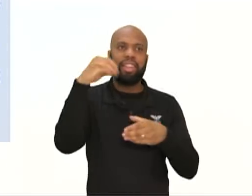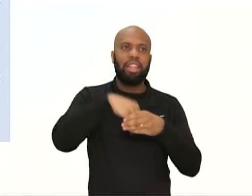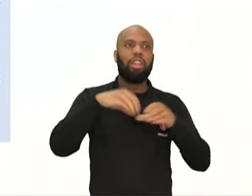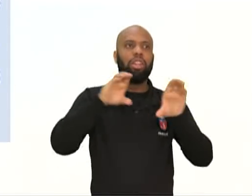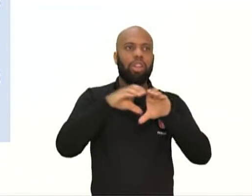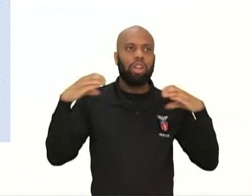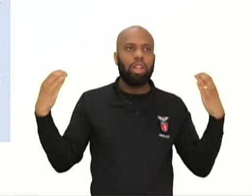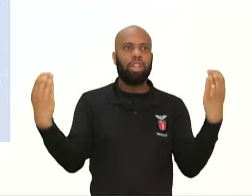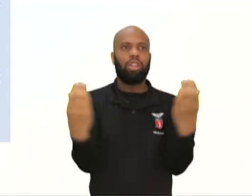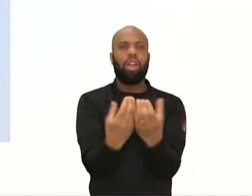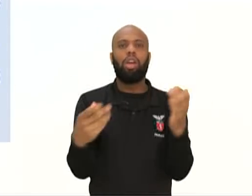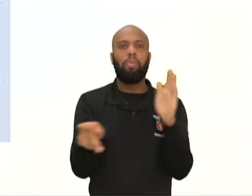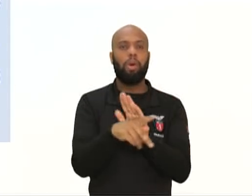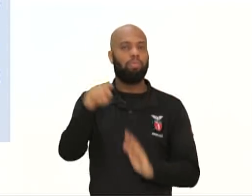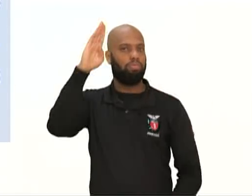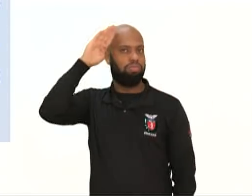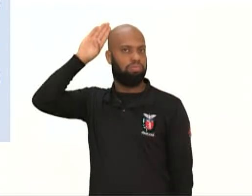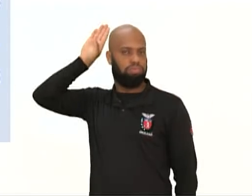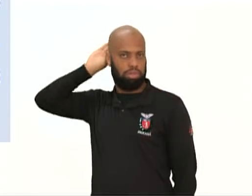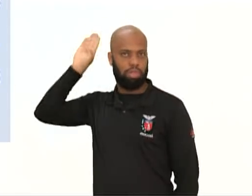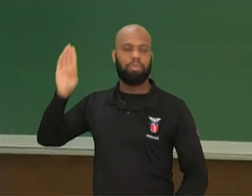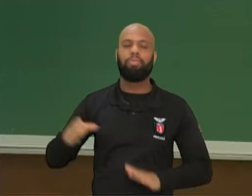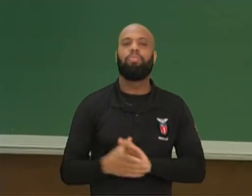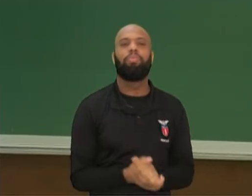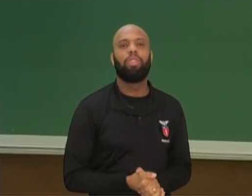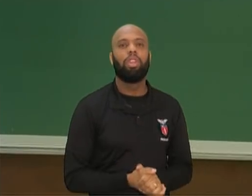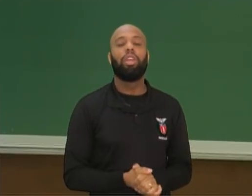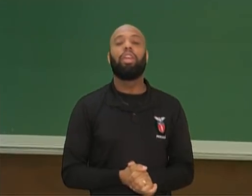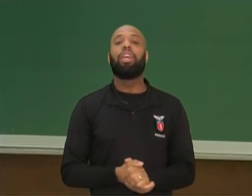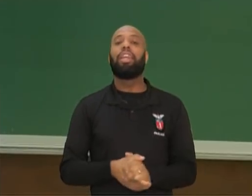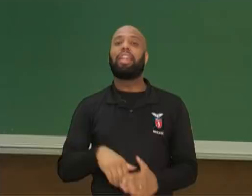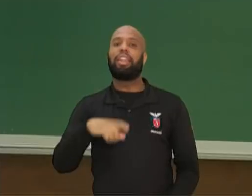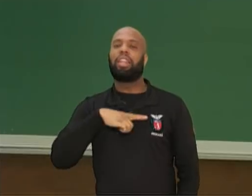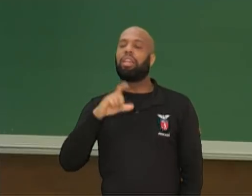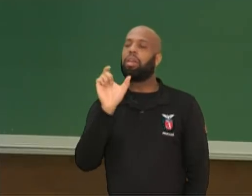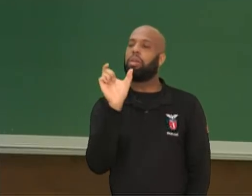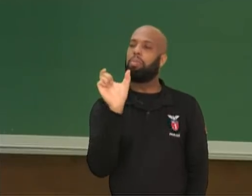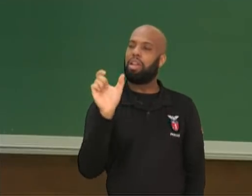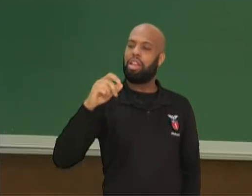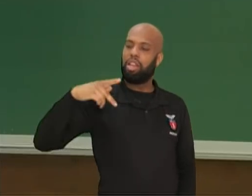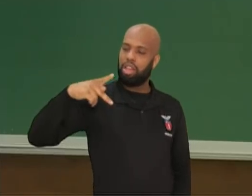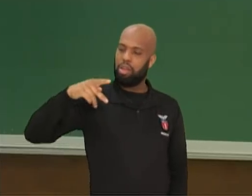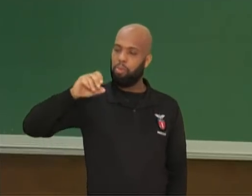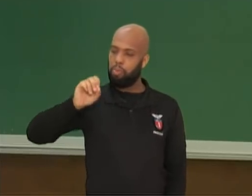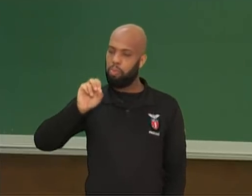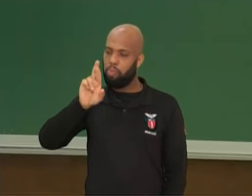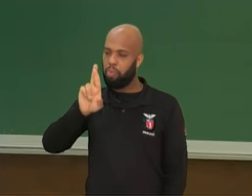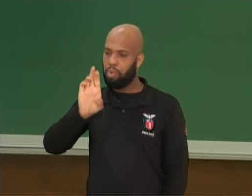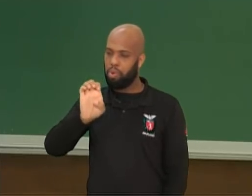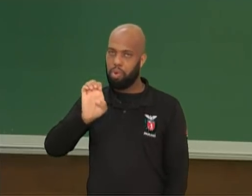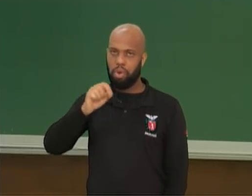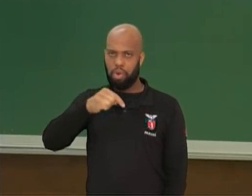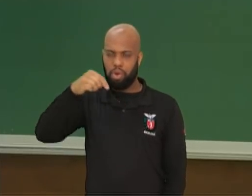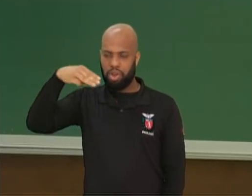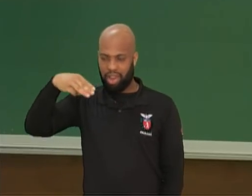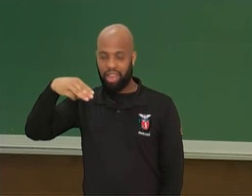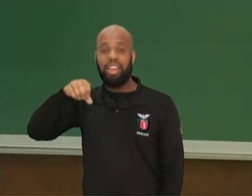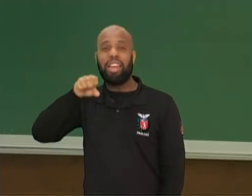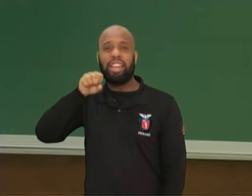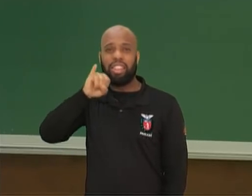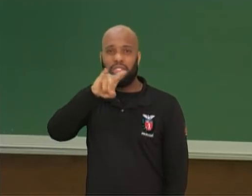comunidade acadêmica. Então, nós temos o porém ali, turminha. O porém, se